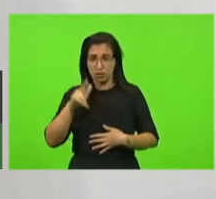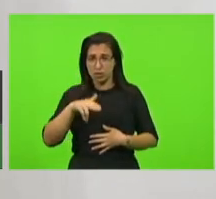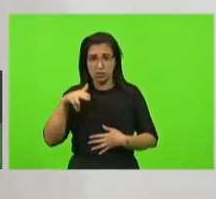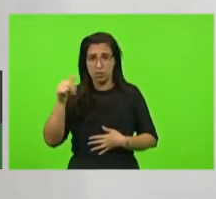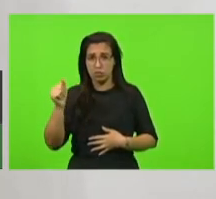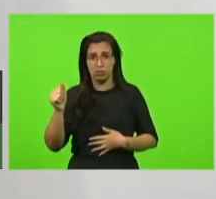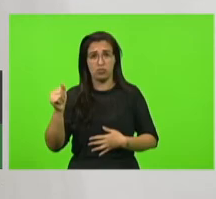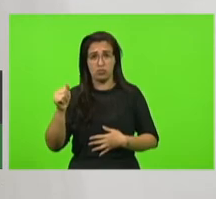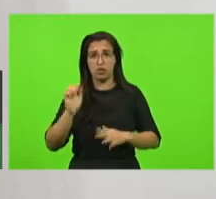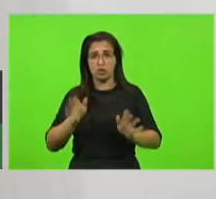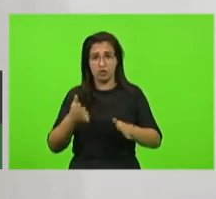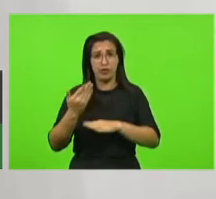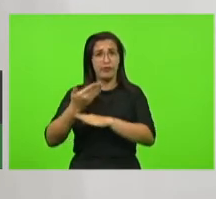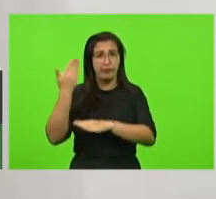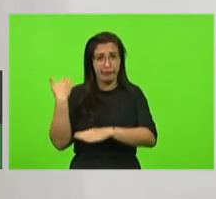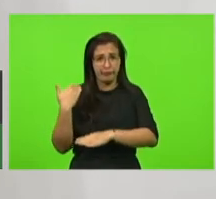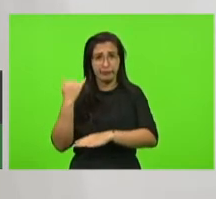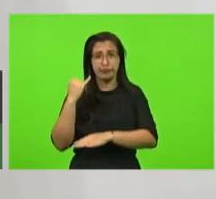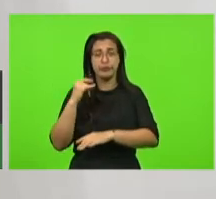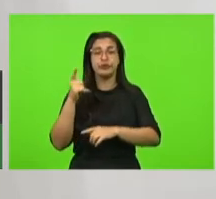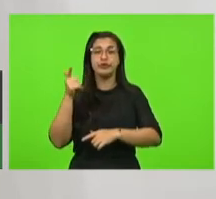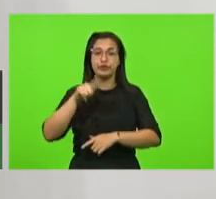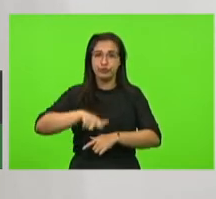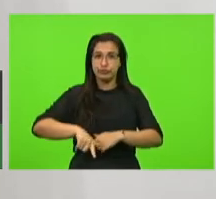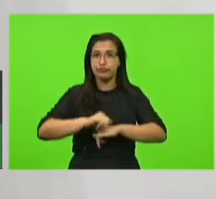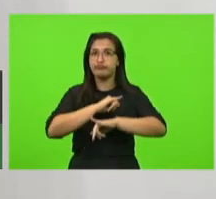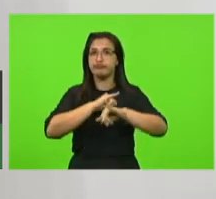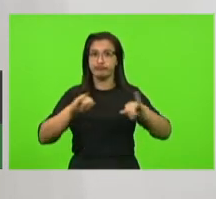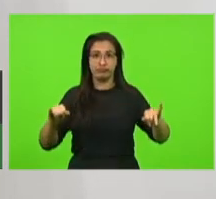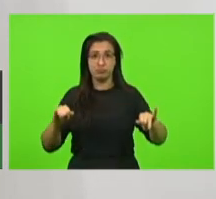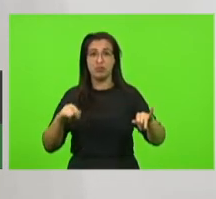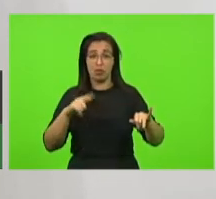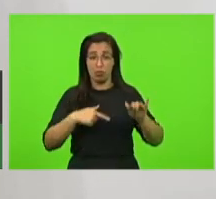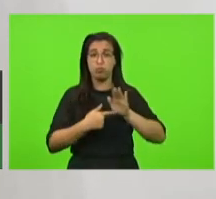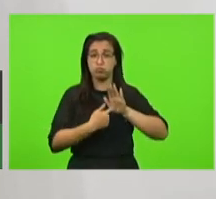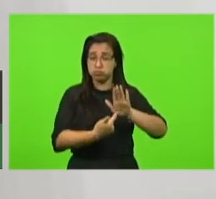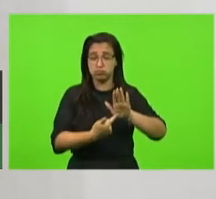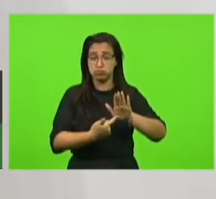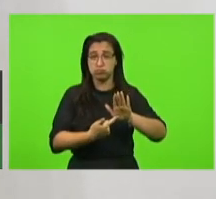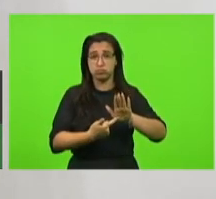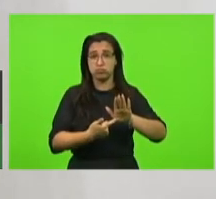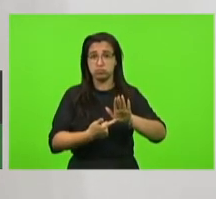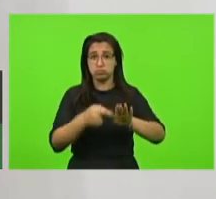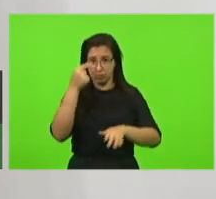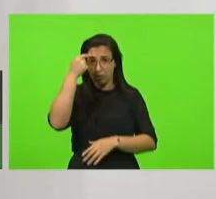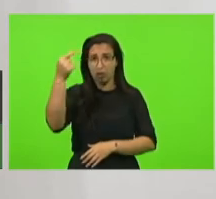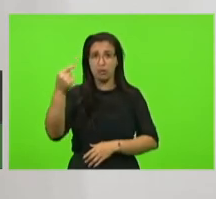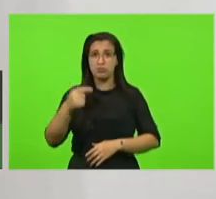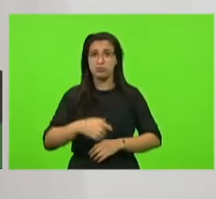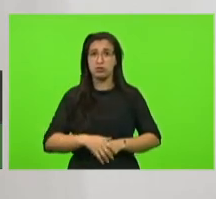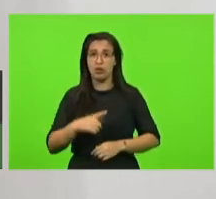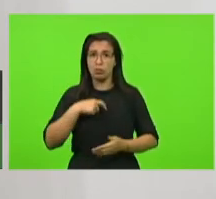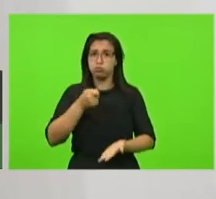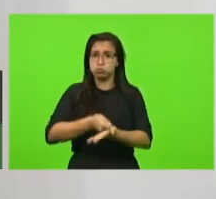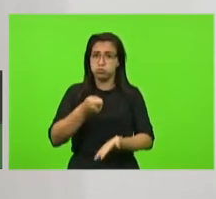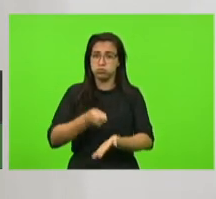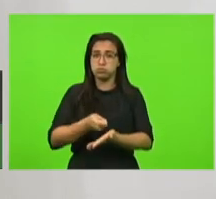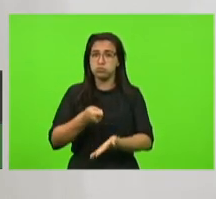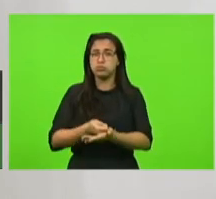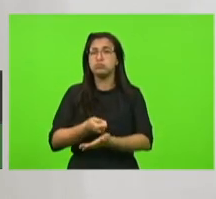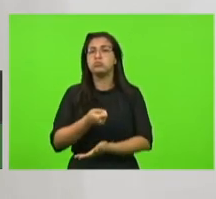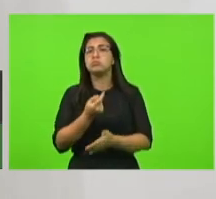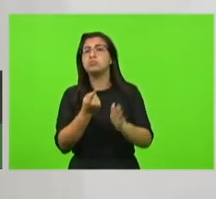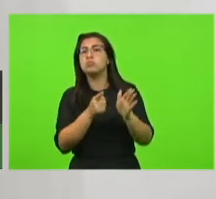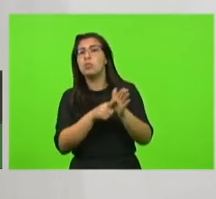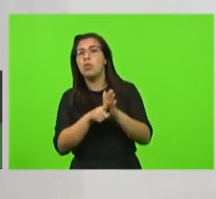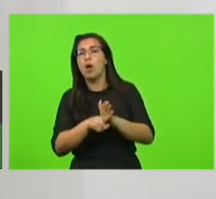esquecer. Eu vou lembrar, eu denunciei. Eu vou lembrar, eu não esqueço uma denúncia que eu faço. Eu cobro, eu vou ficar em cima.